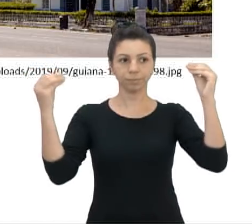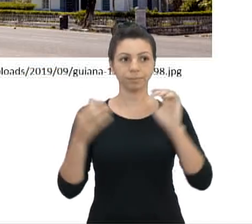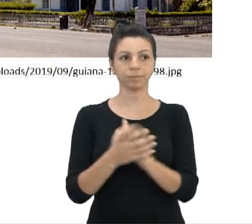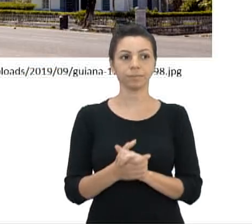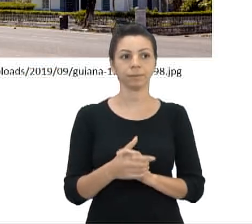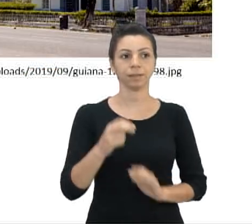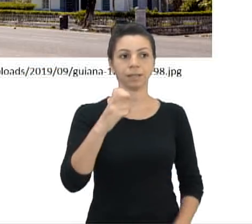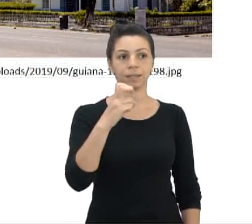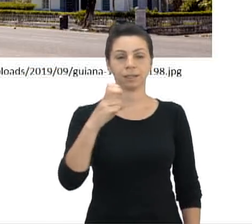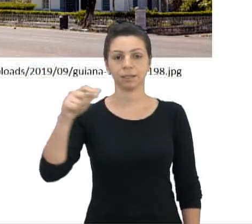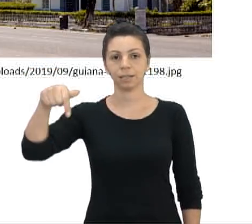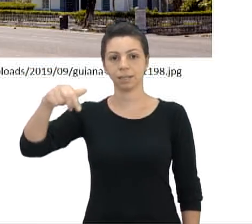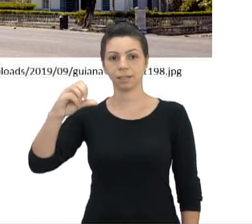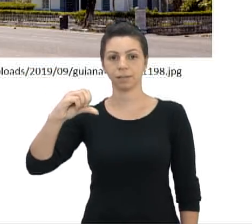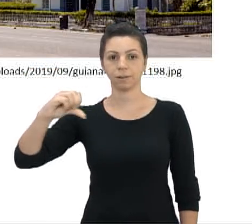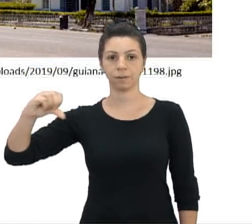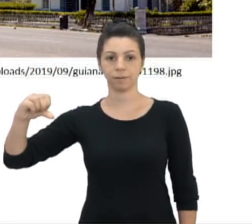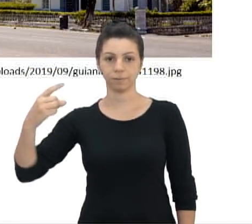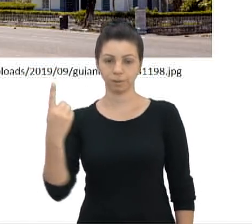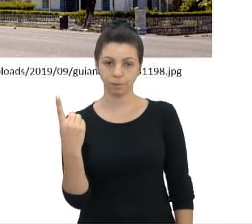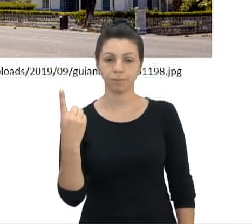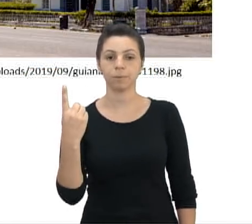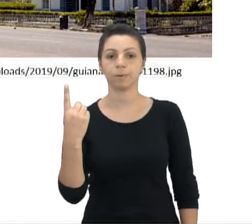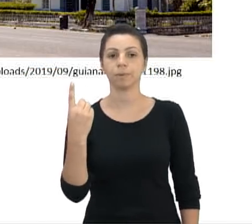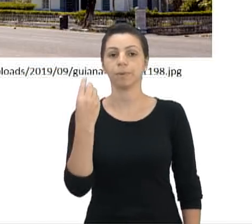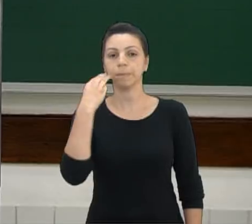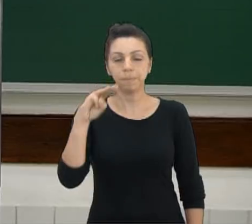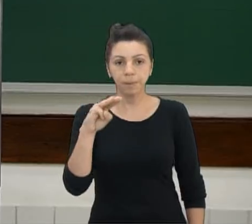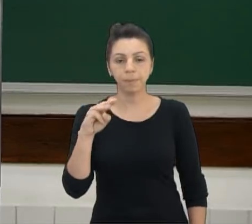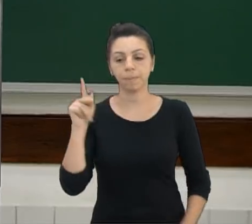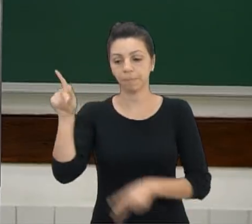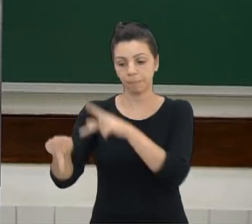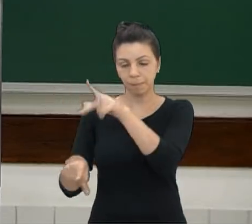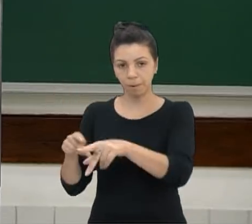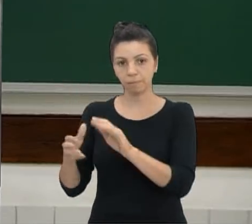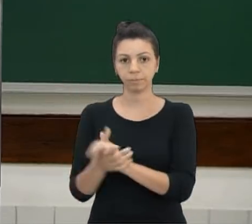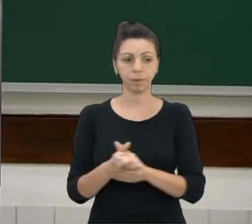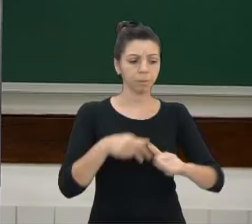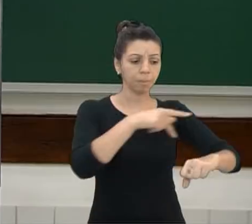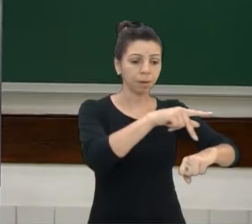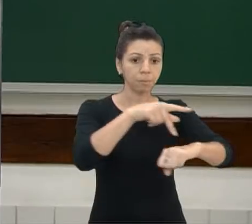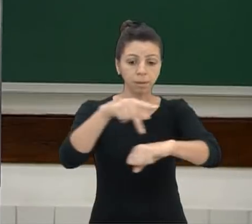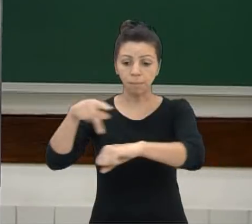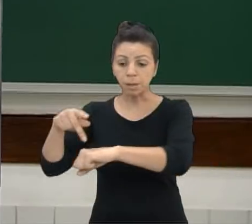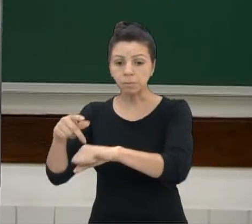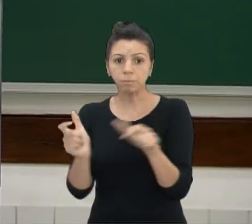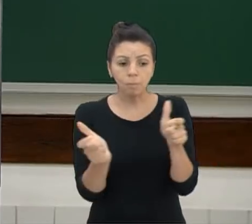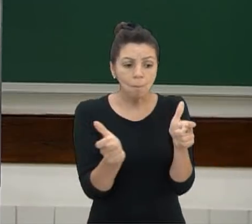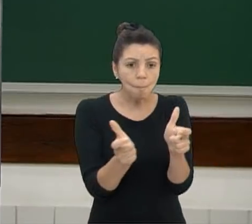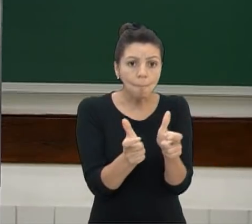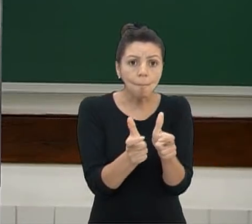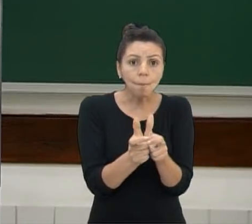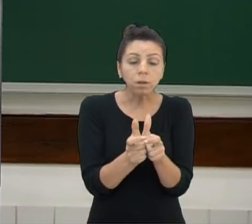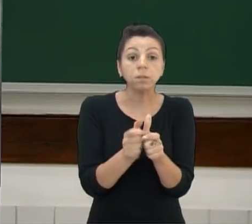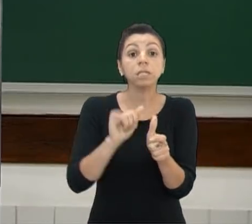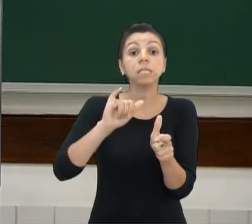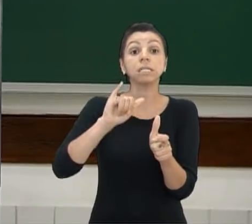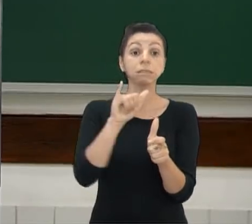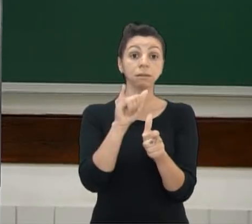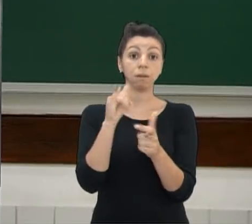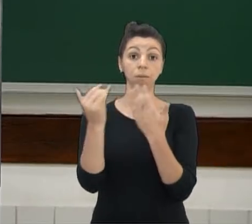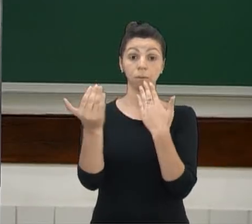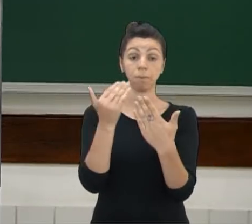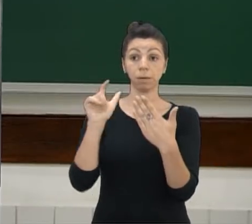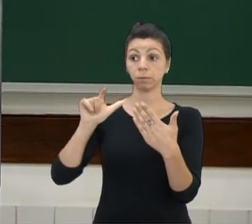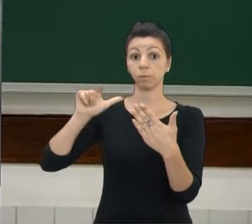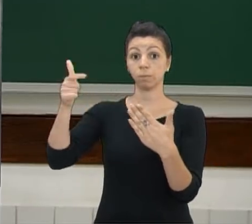575.991 habitantes. Então, são países com uma população extremamente pequena, quando comparados com outros países que nós